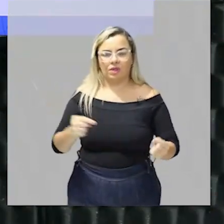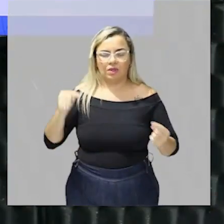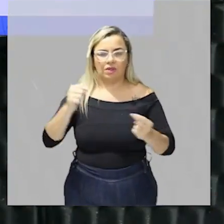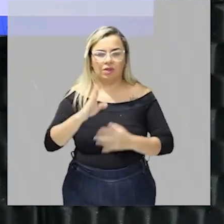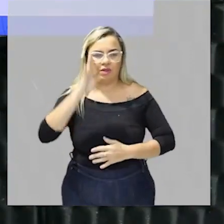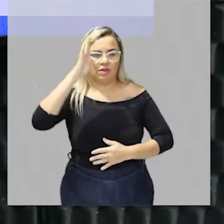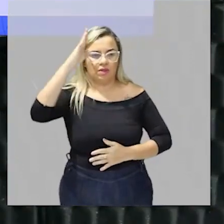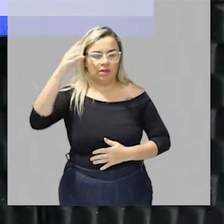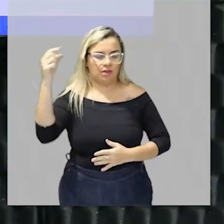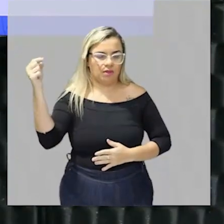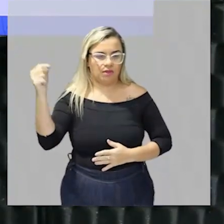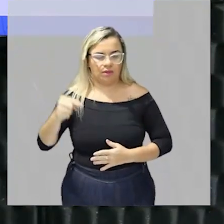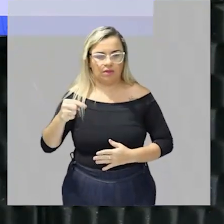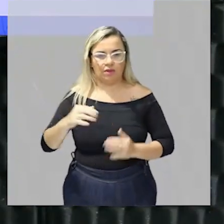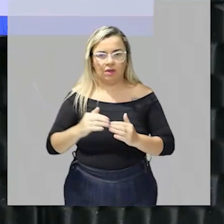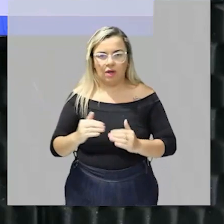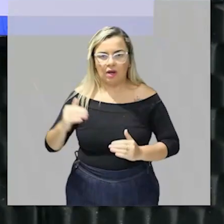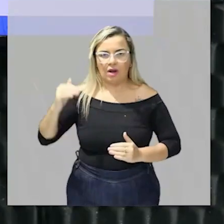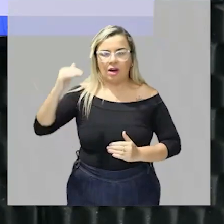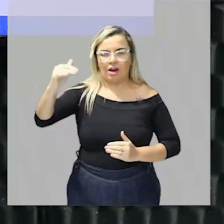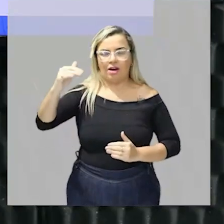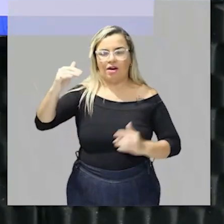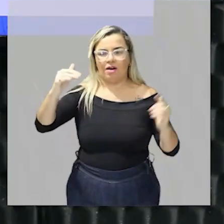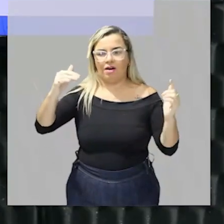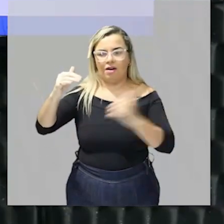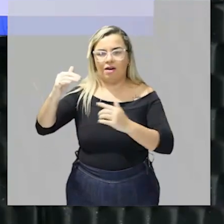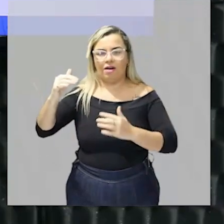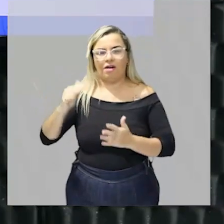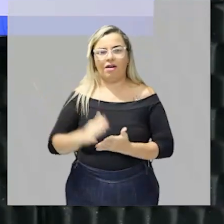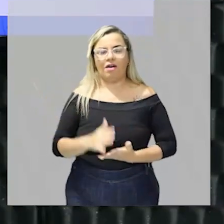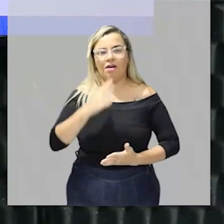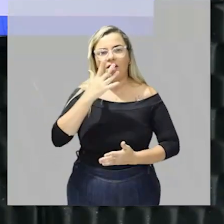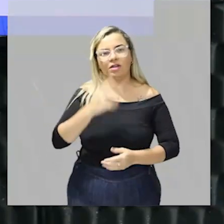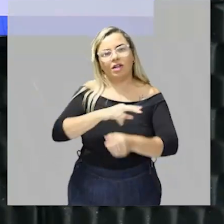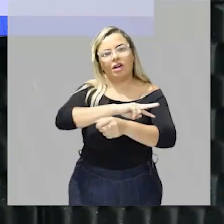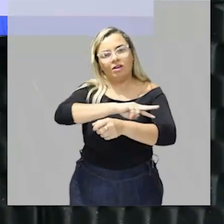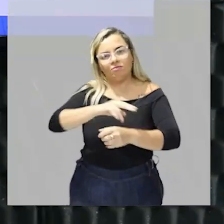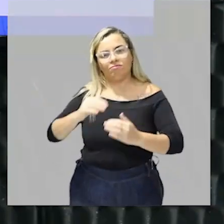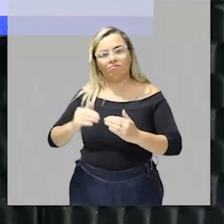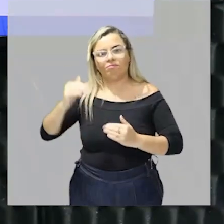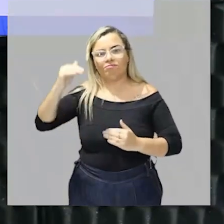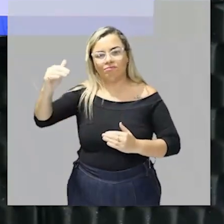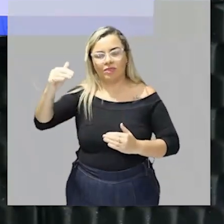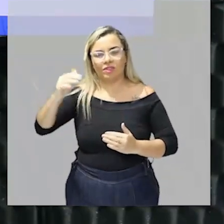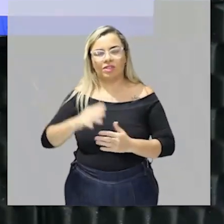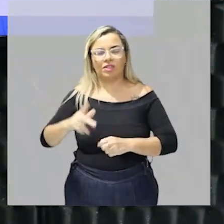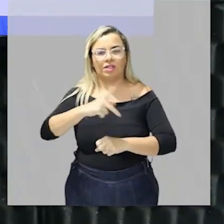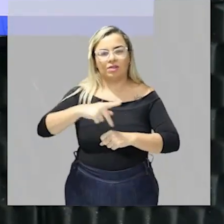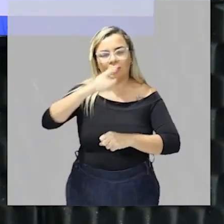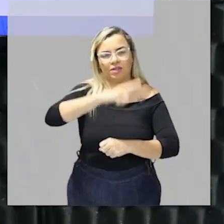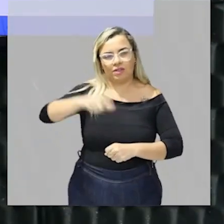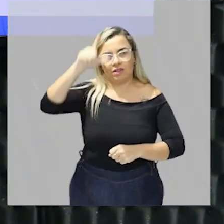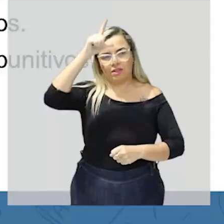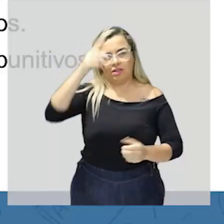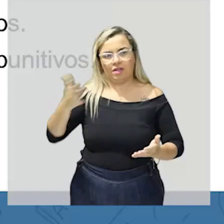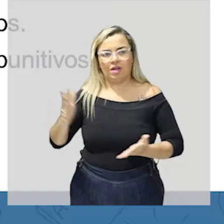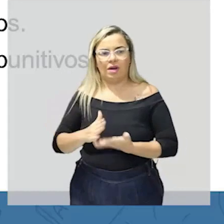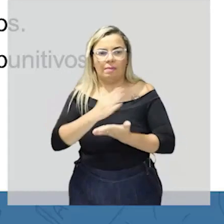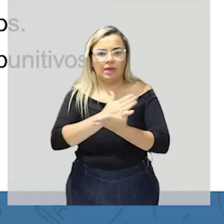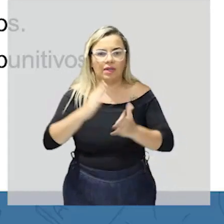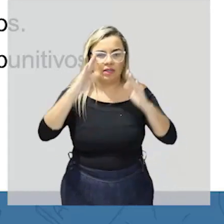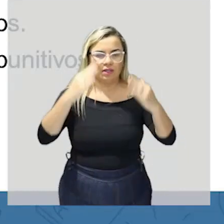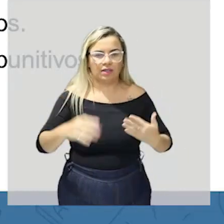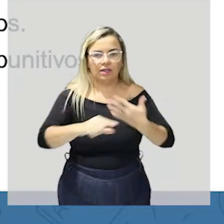essas raças tidas como superiores, no caso, é a raça ariana. A partir da análise da autora,